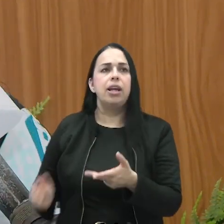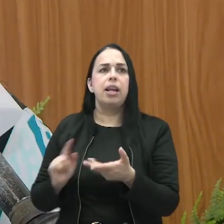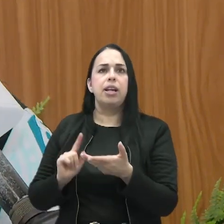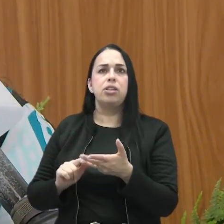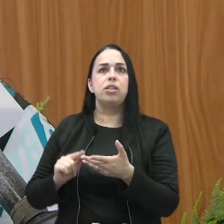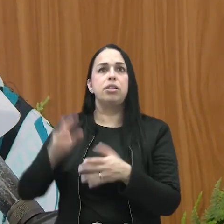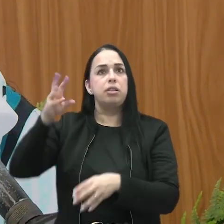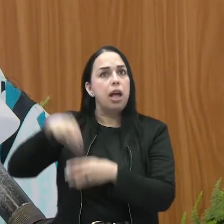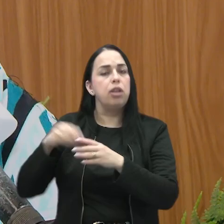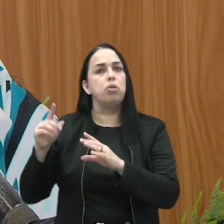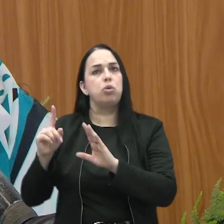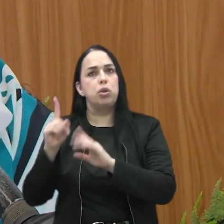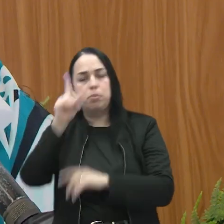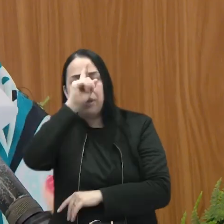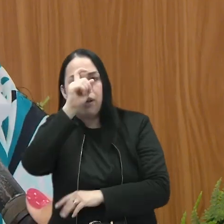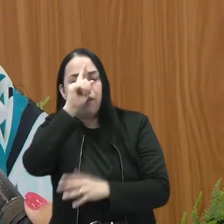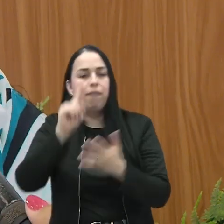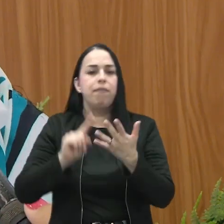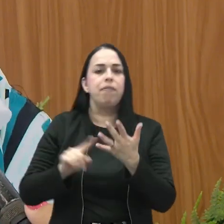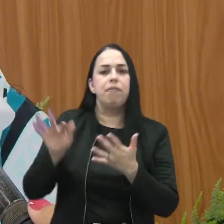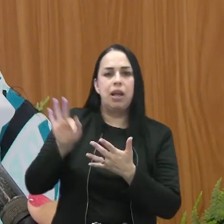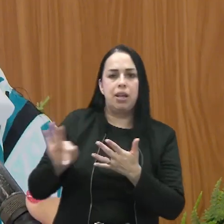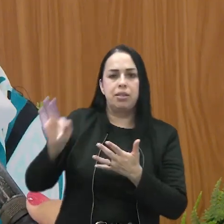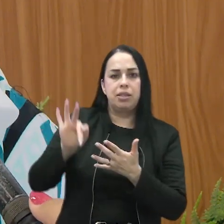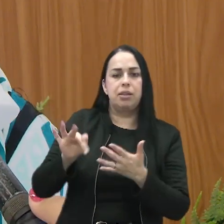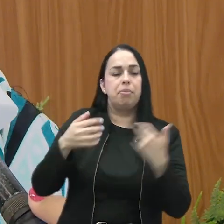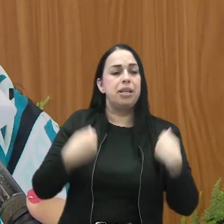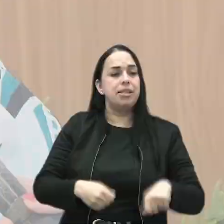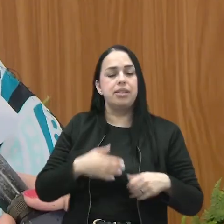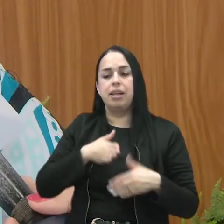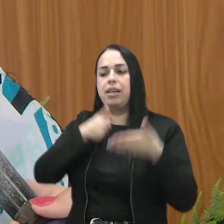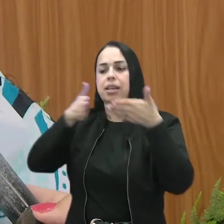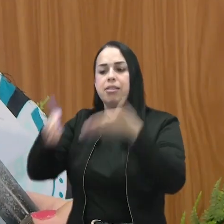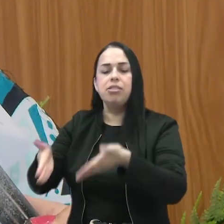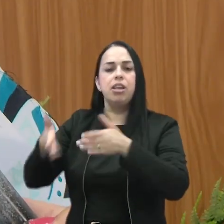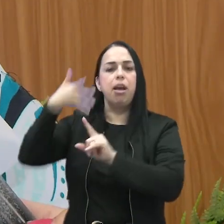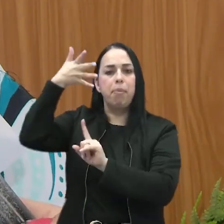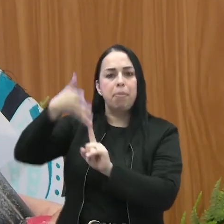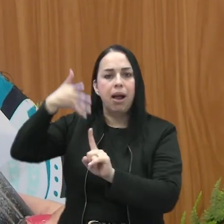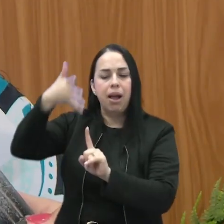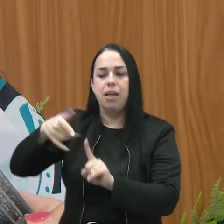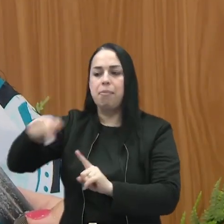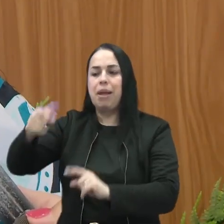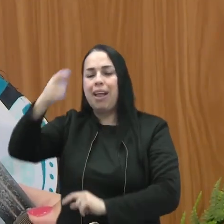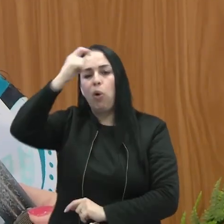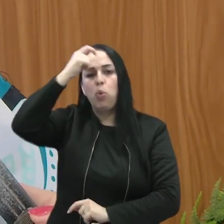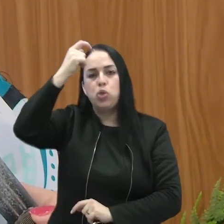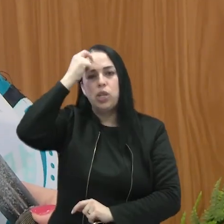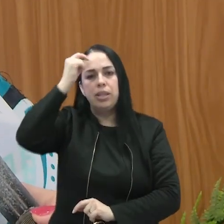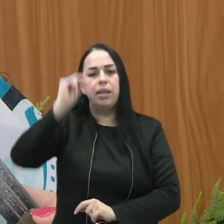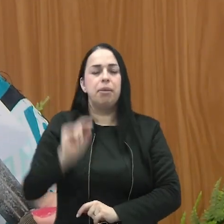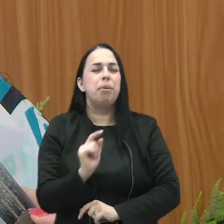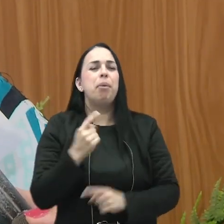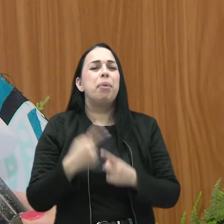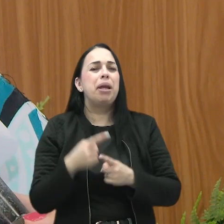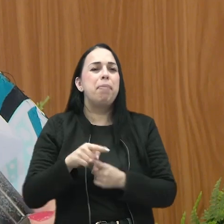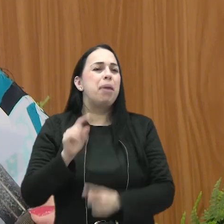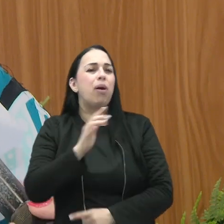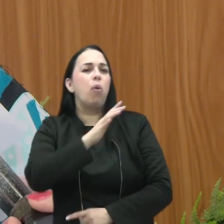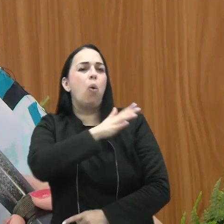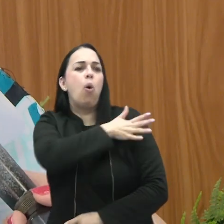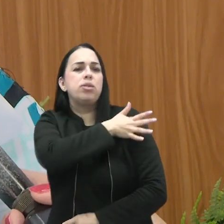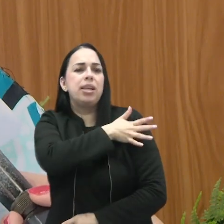funcionários públicos, hospitais, faculdades, para se conscientizar, porque a gente só consegue acabar com